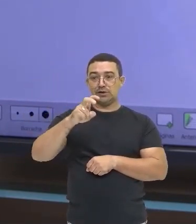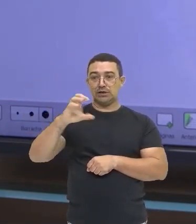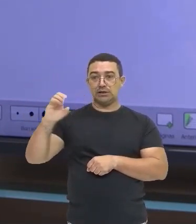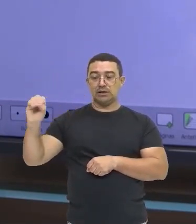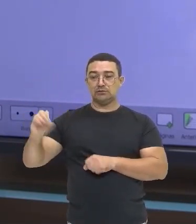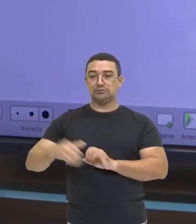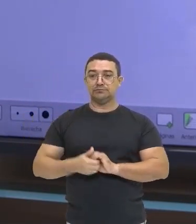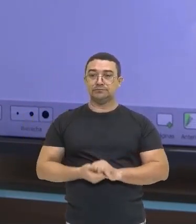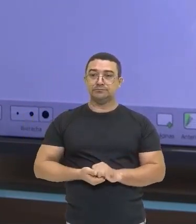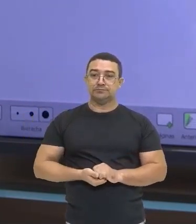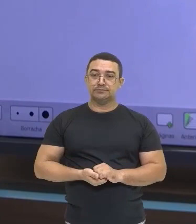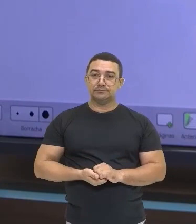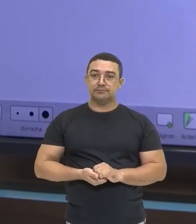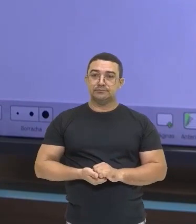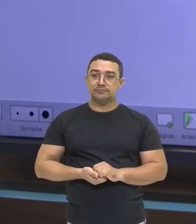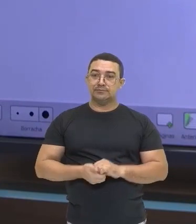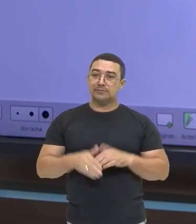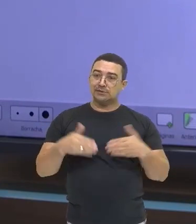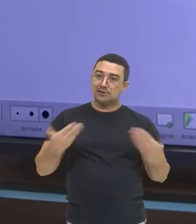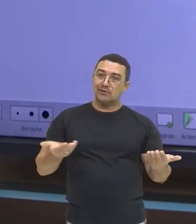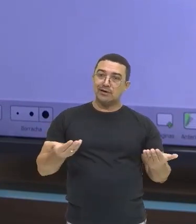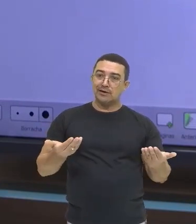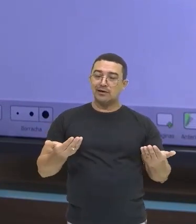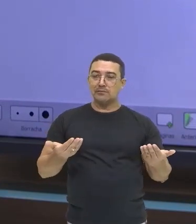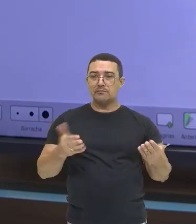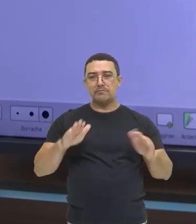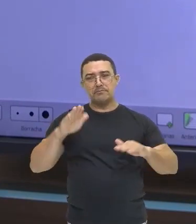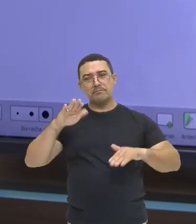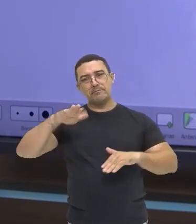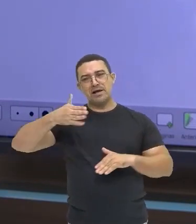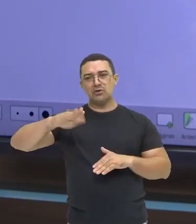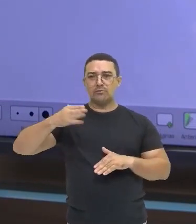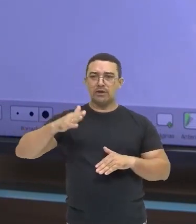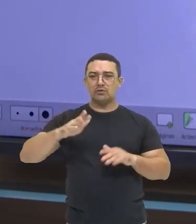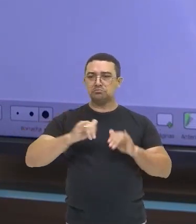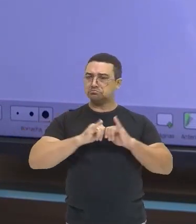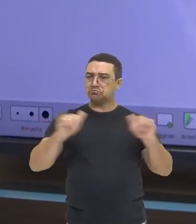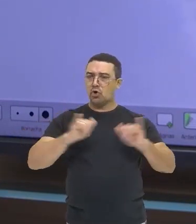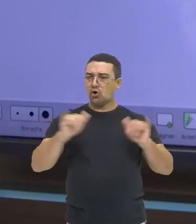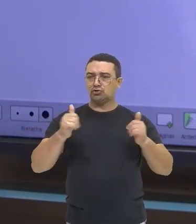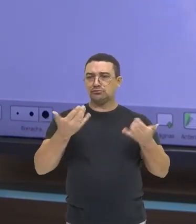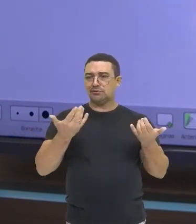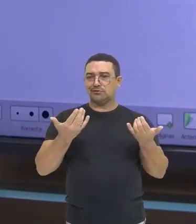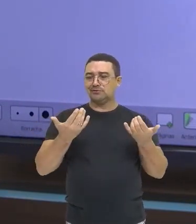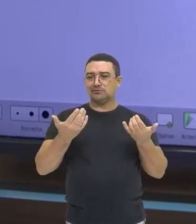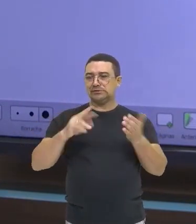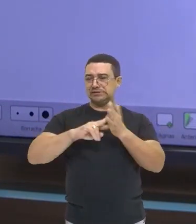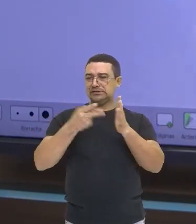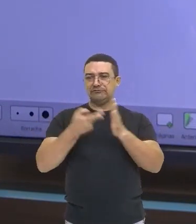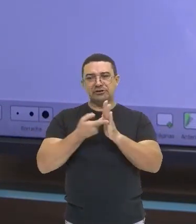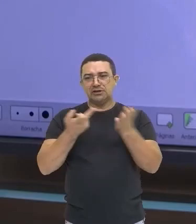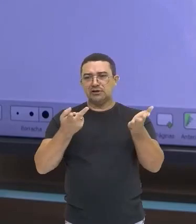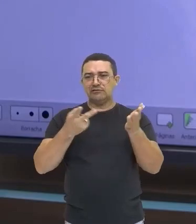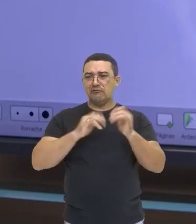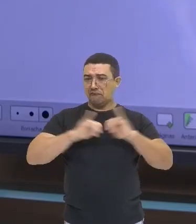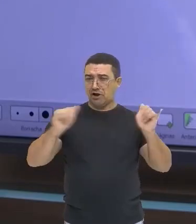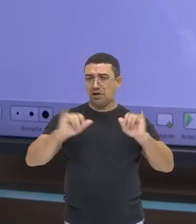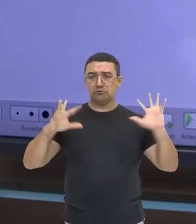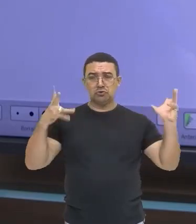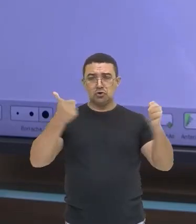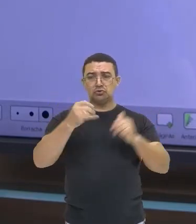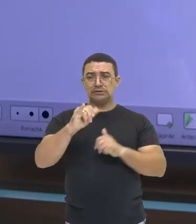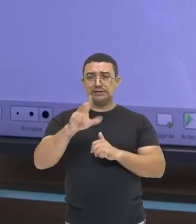0,500. Então, isso é uma média que a gente tem para o Brasil, tá bom? Mas não significa dizer que todos os lugares têm o mesmo